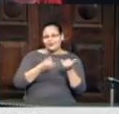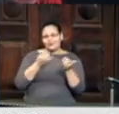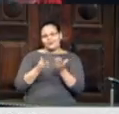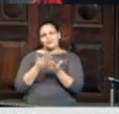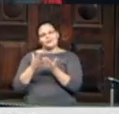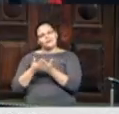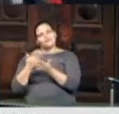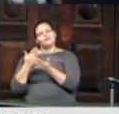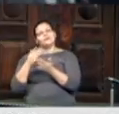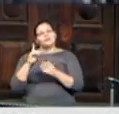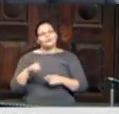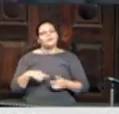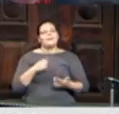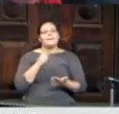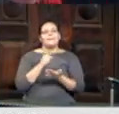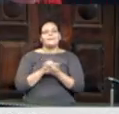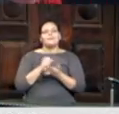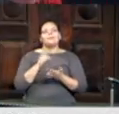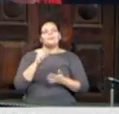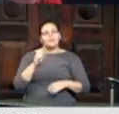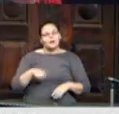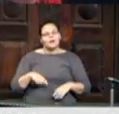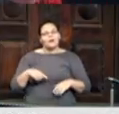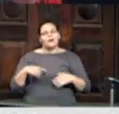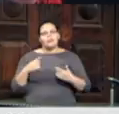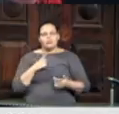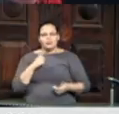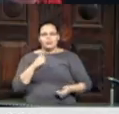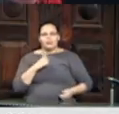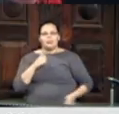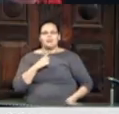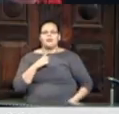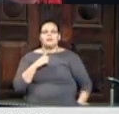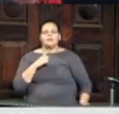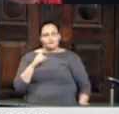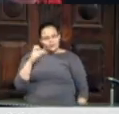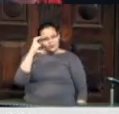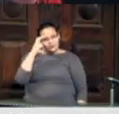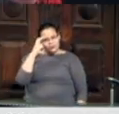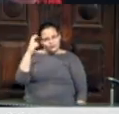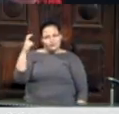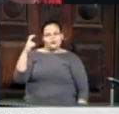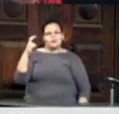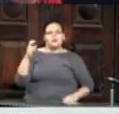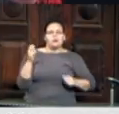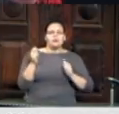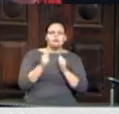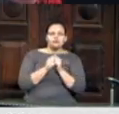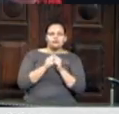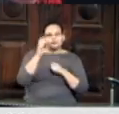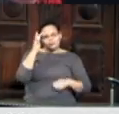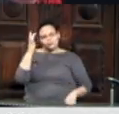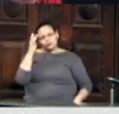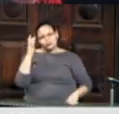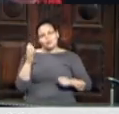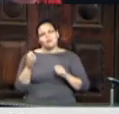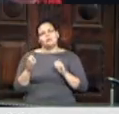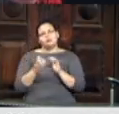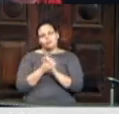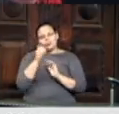isso marcou muito ter tido essa sabedoria de, junto com a minha esposa, dar a ela